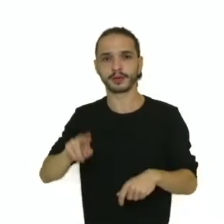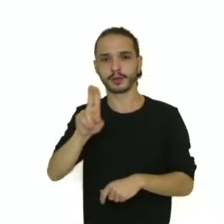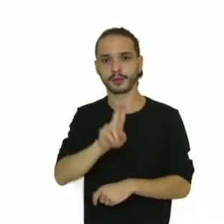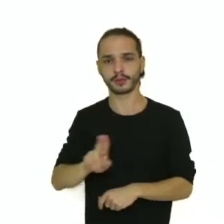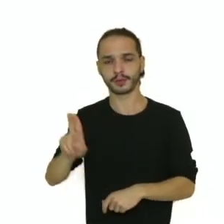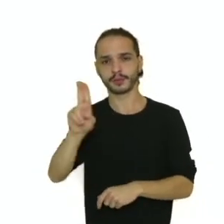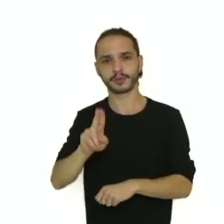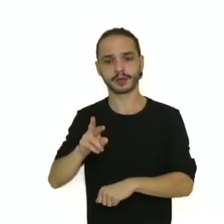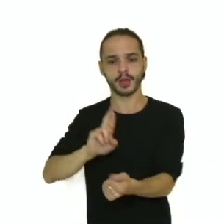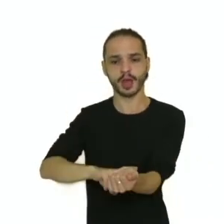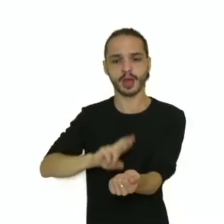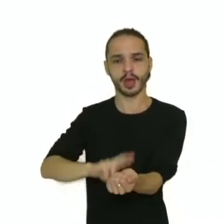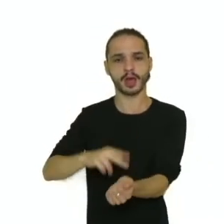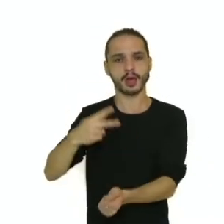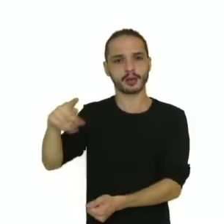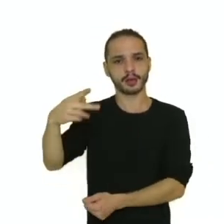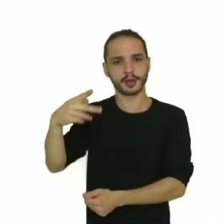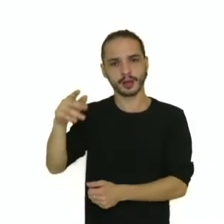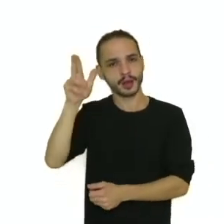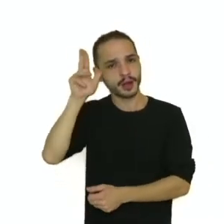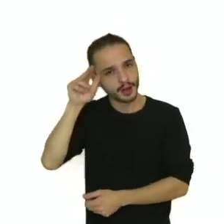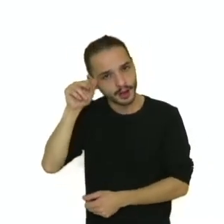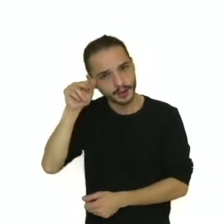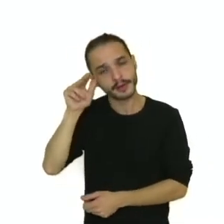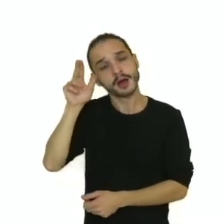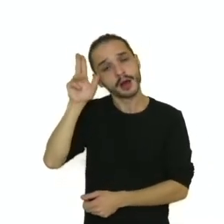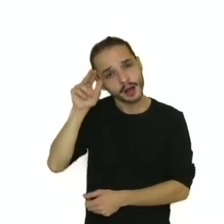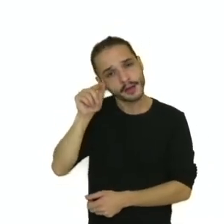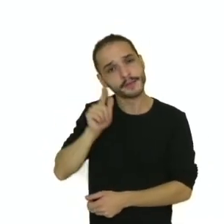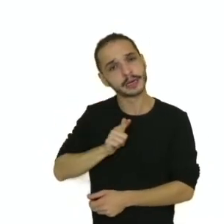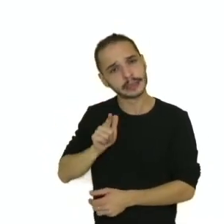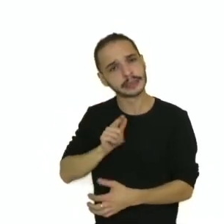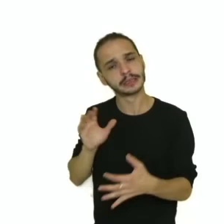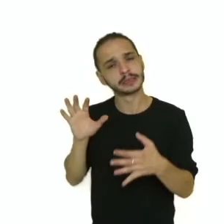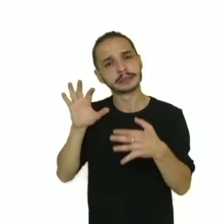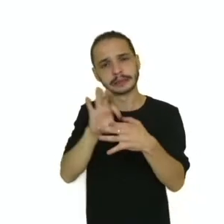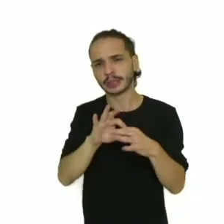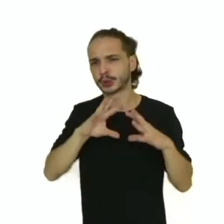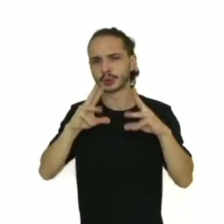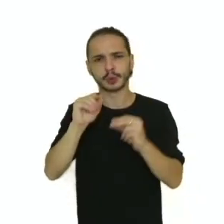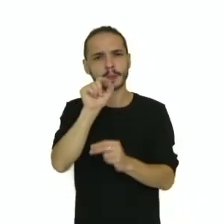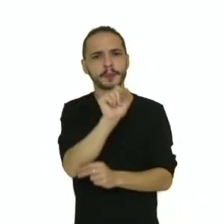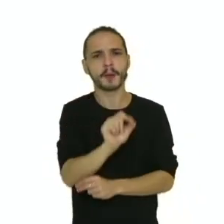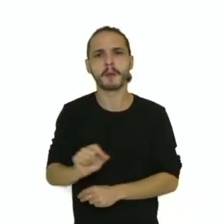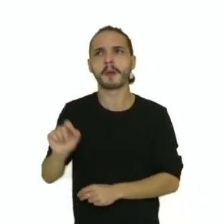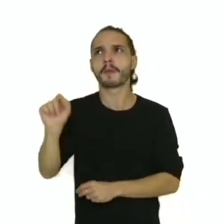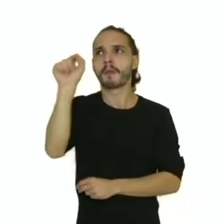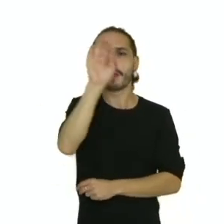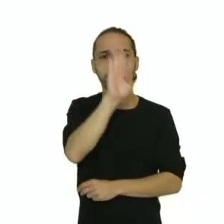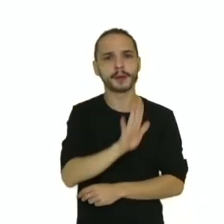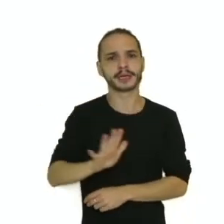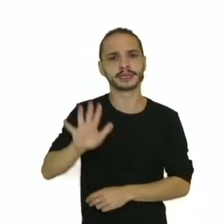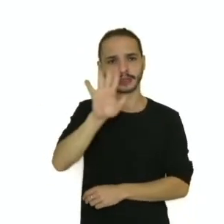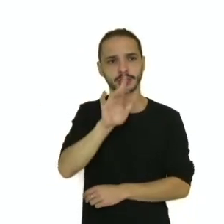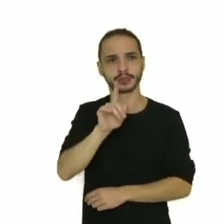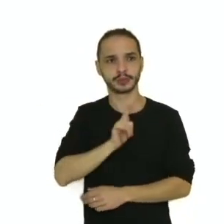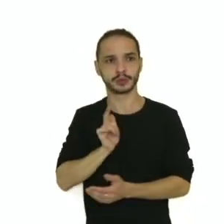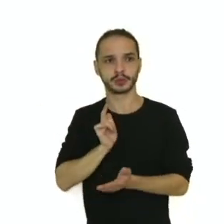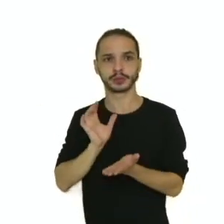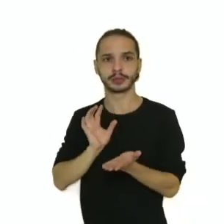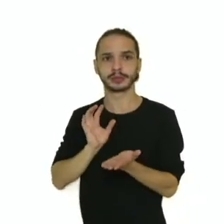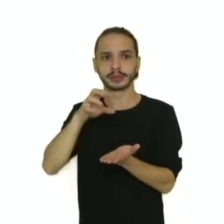dos cavalos. A ecoterapia está inserida em todas as regiões do país. Em todas temos um centro de